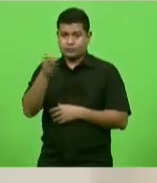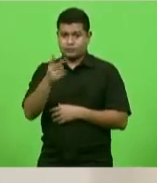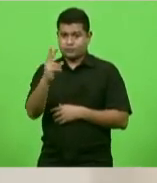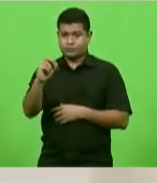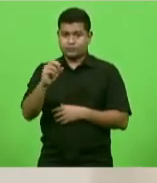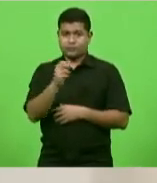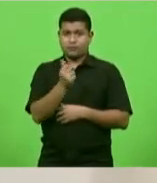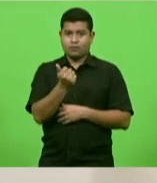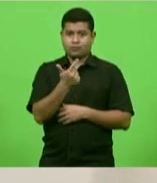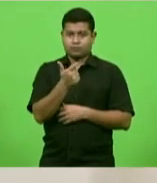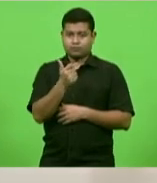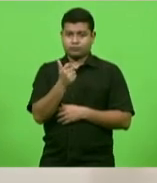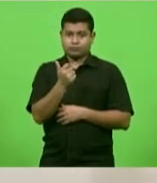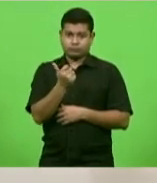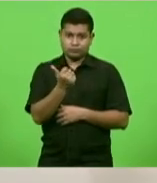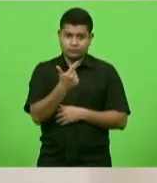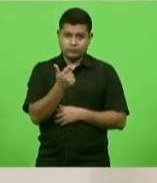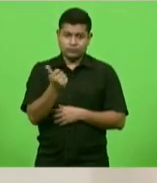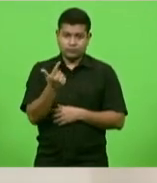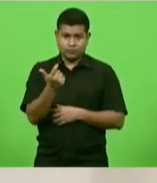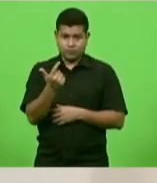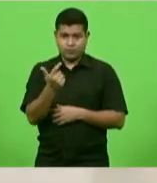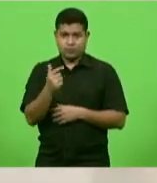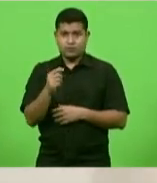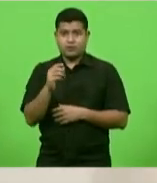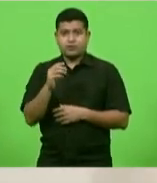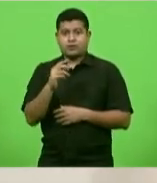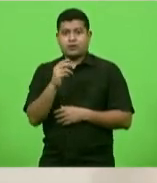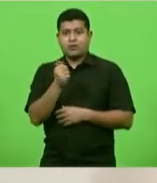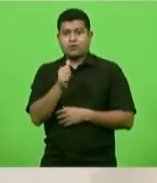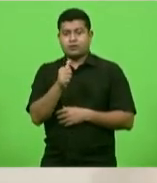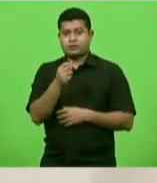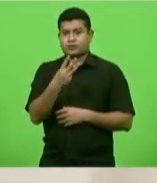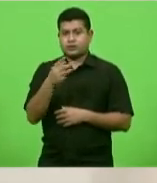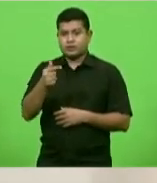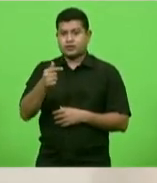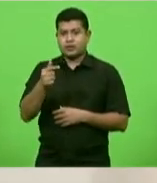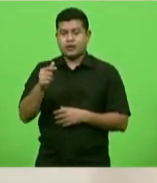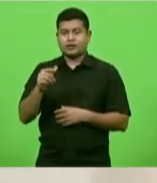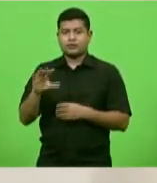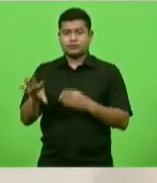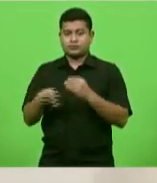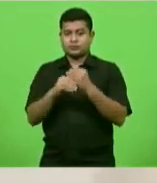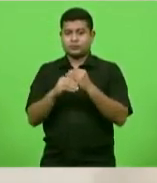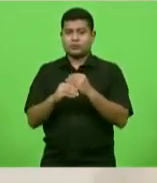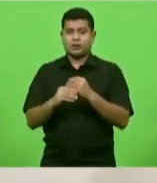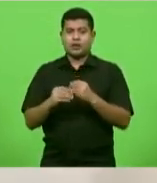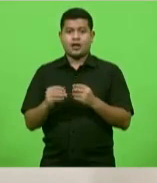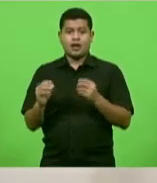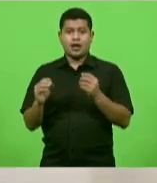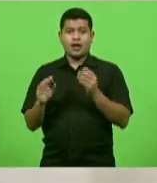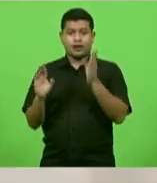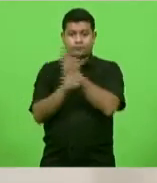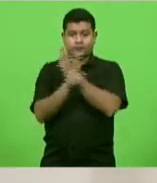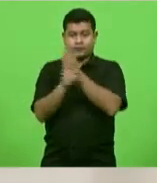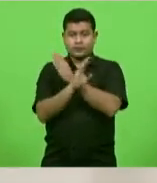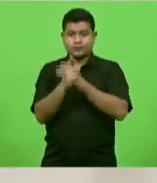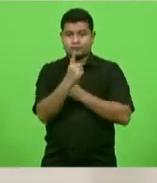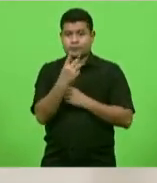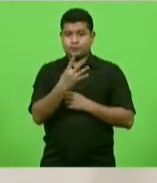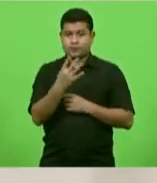9100-2020, 1112, 9100-2020, 1137, juntado aos autos do inquérito